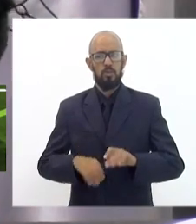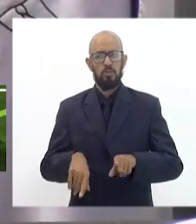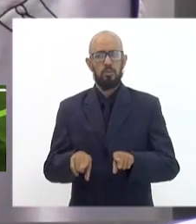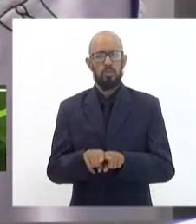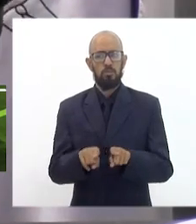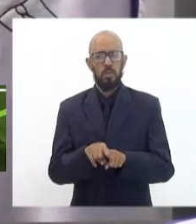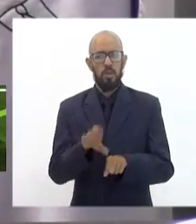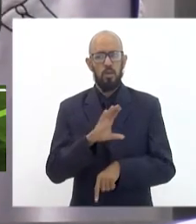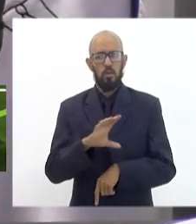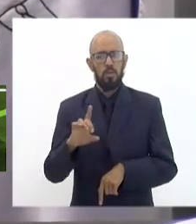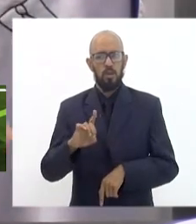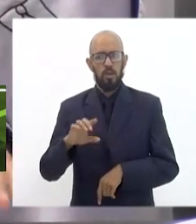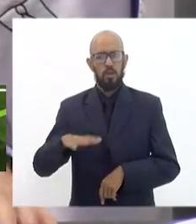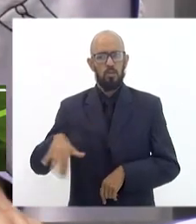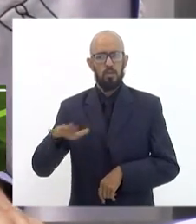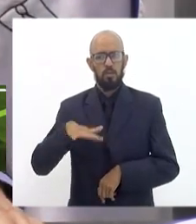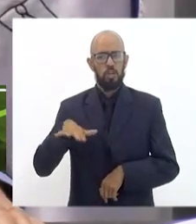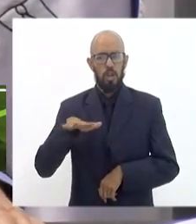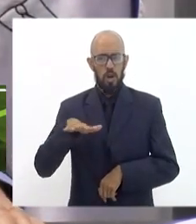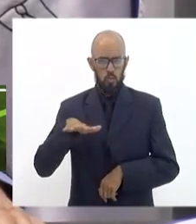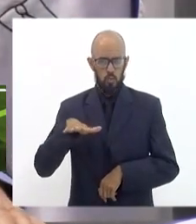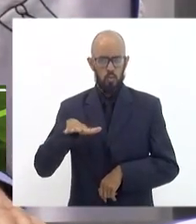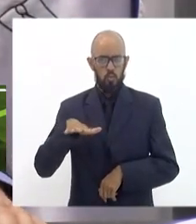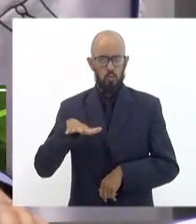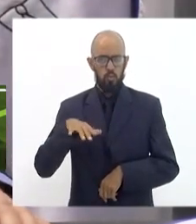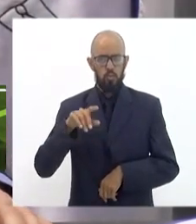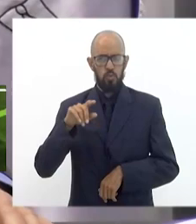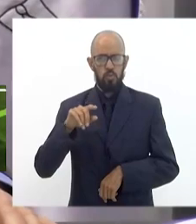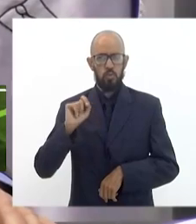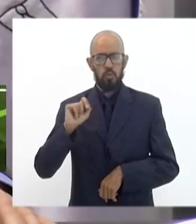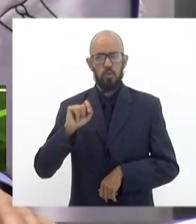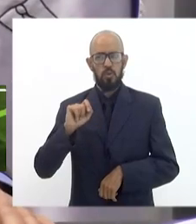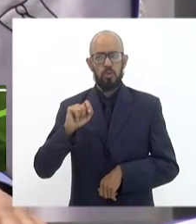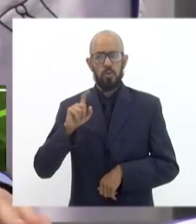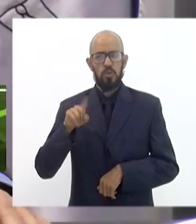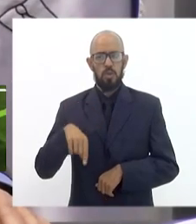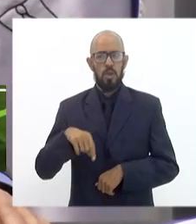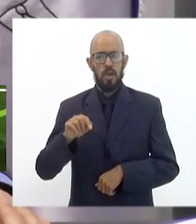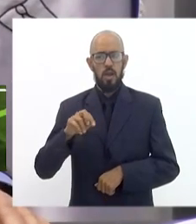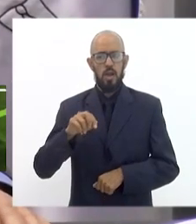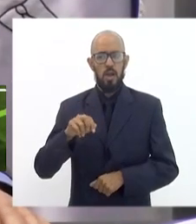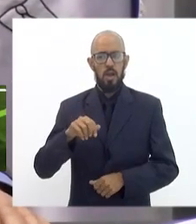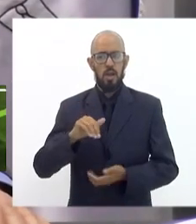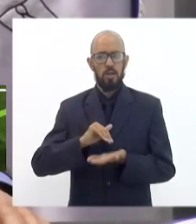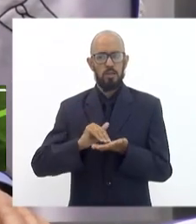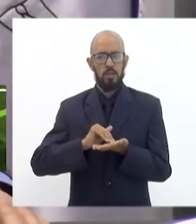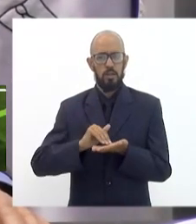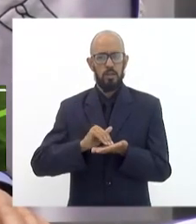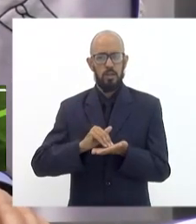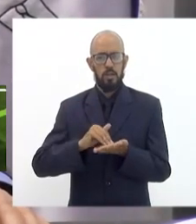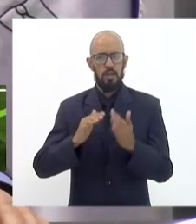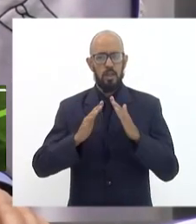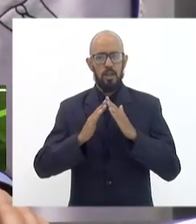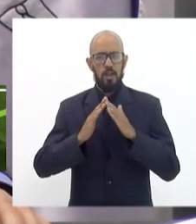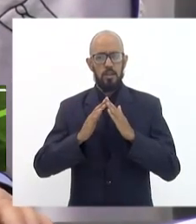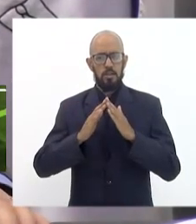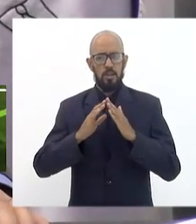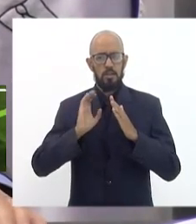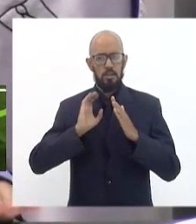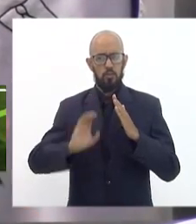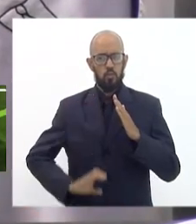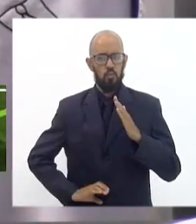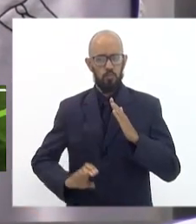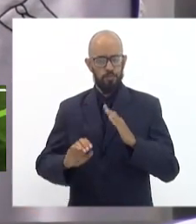coordenadora-geral de isso tudo do pacto como um todo que a secretaria da casa civil